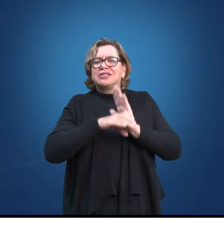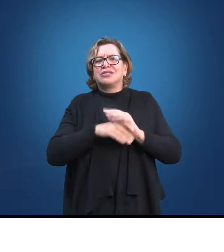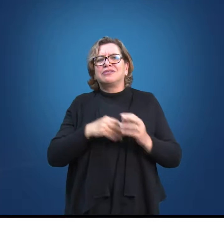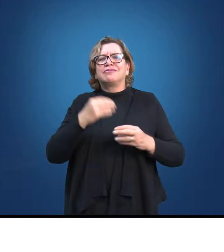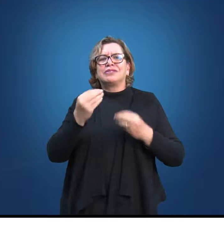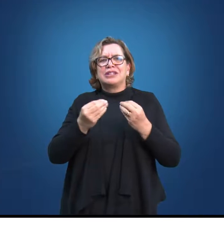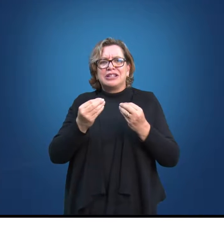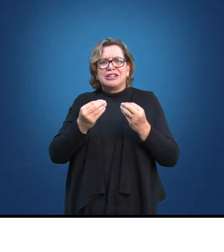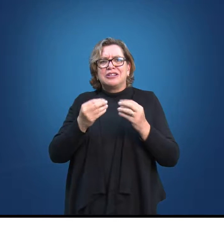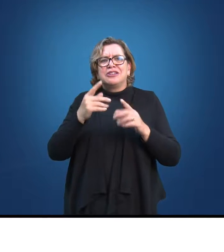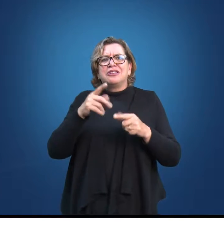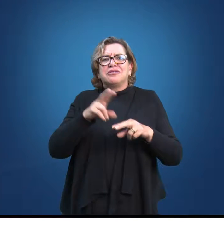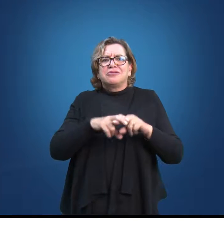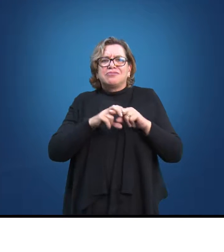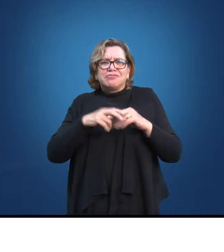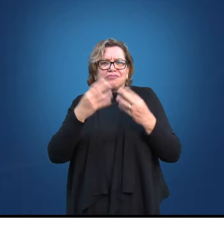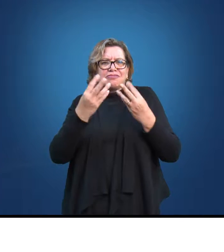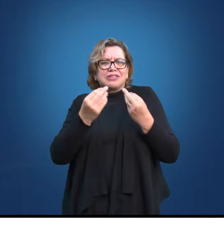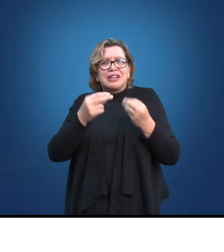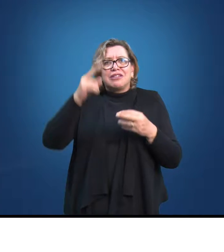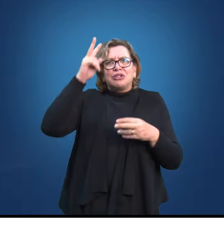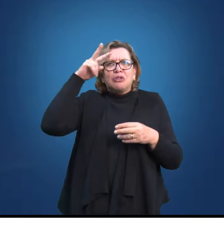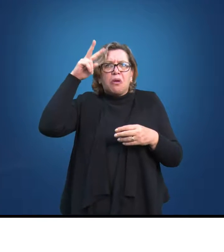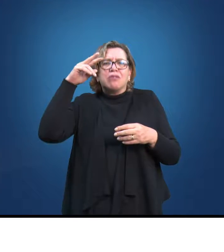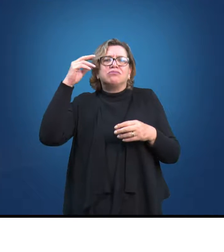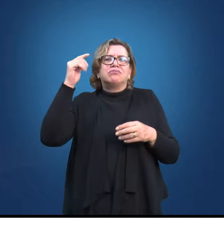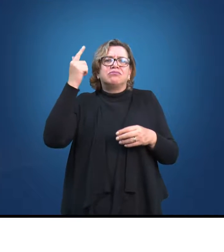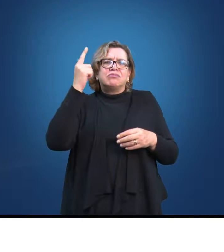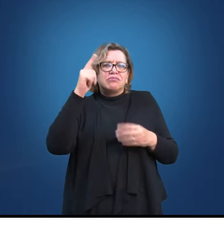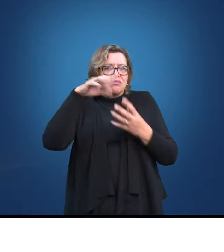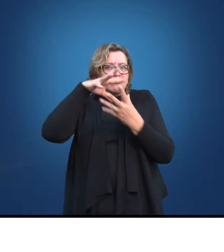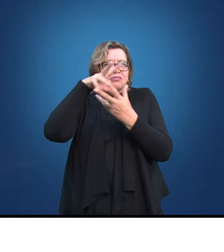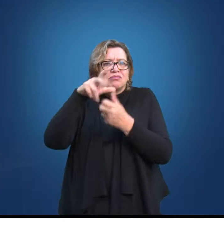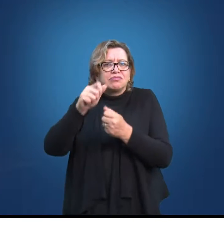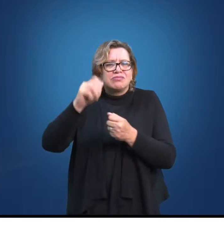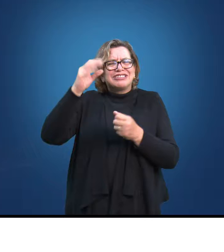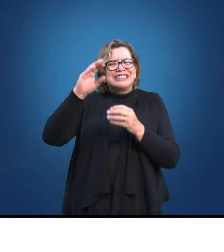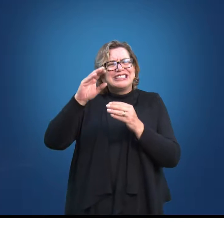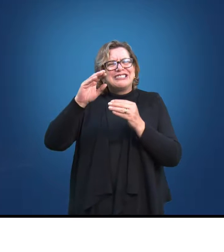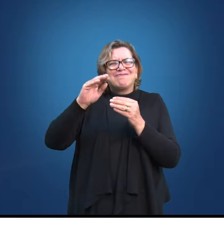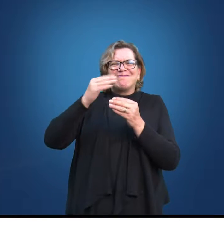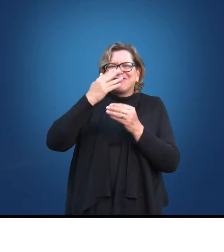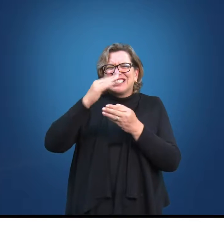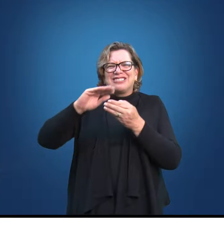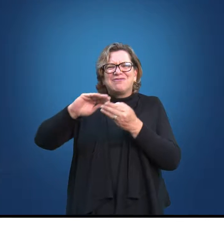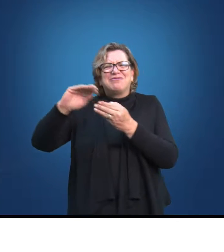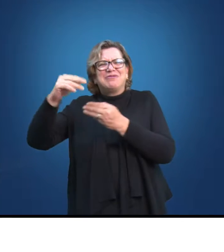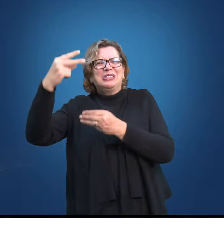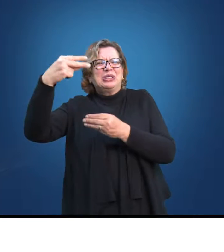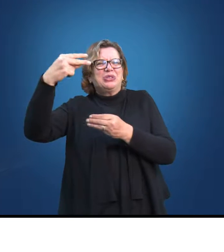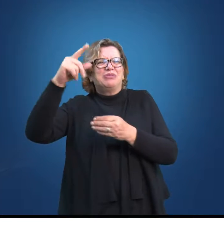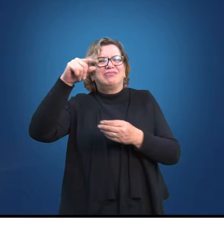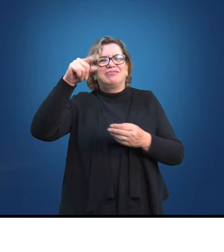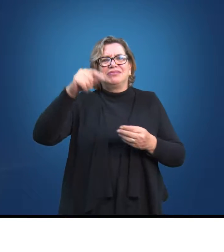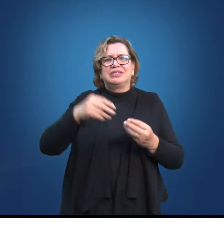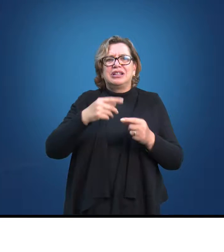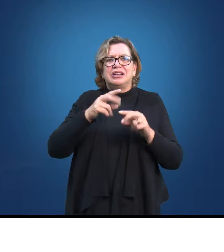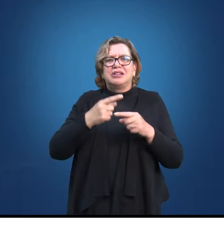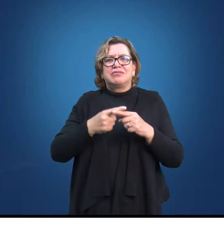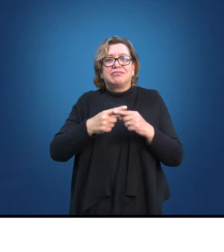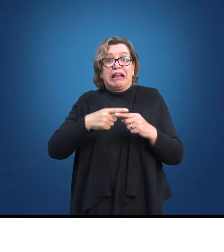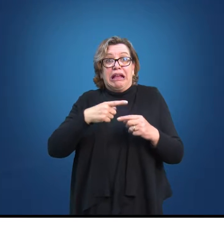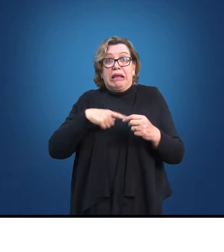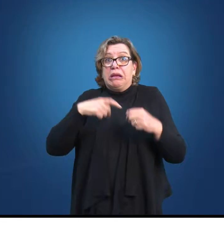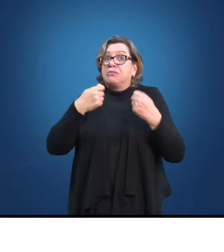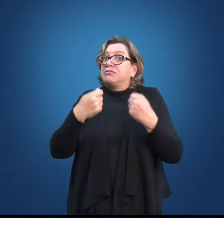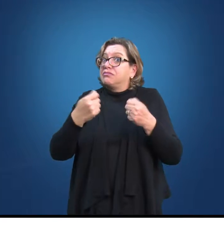E que decorrência disso, muitas vezes a história, a geografia, as ciências são deixadas em segundo plano, até porque existe aquela